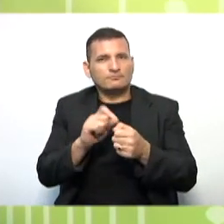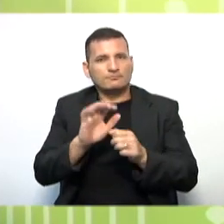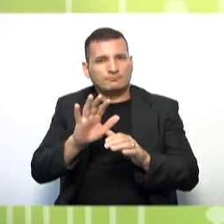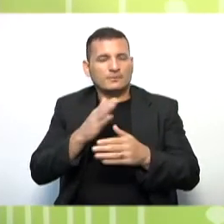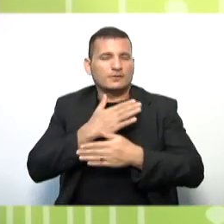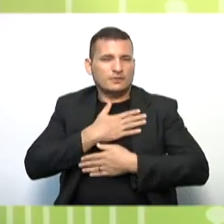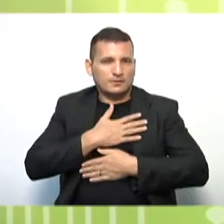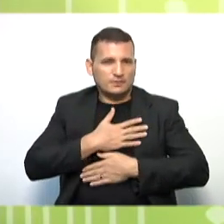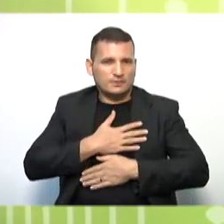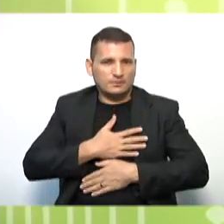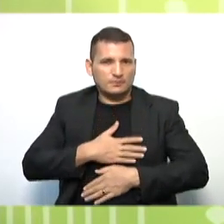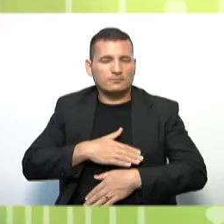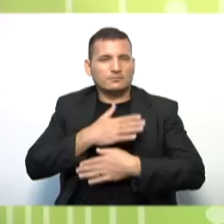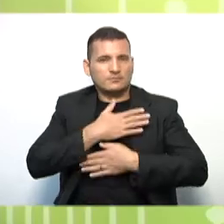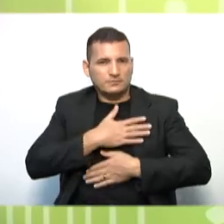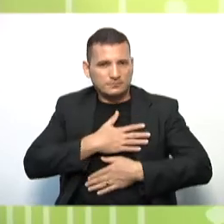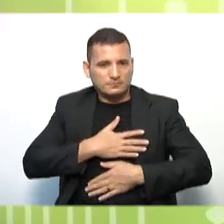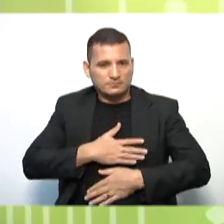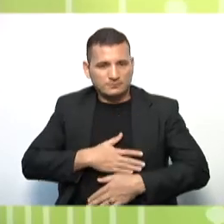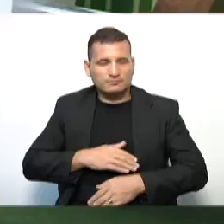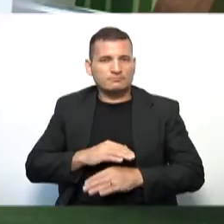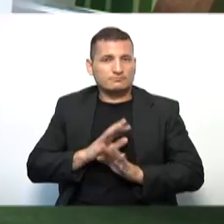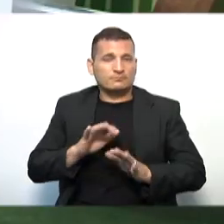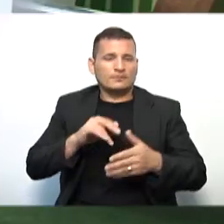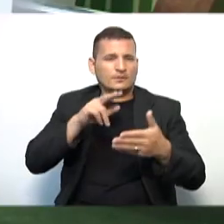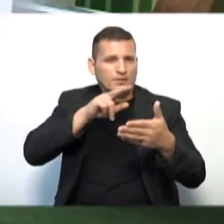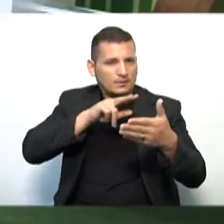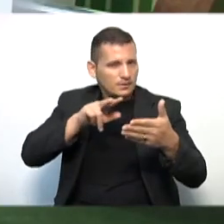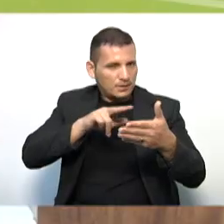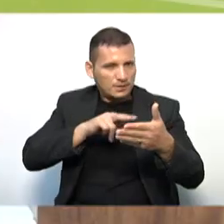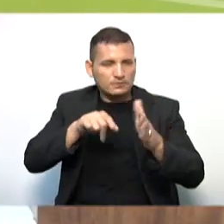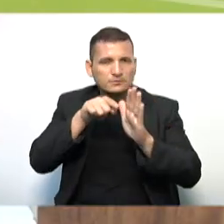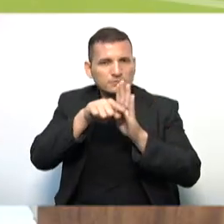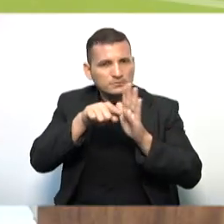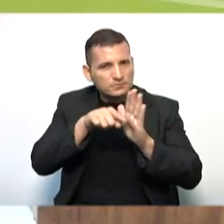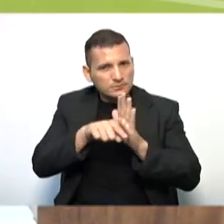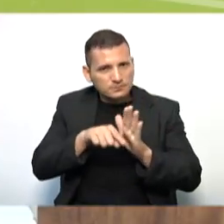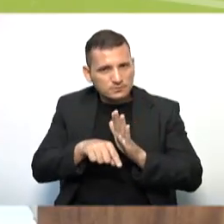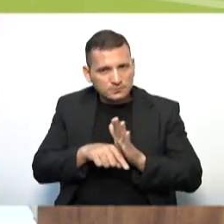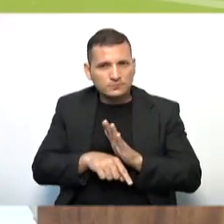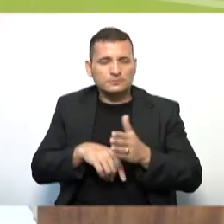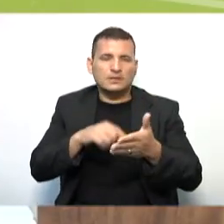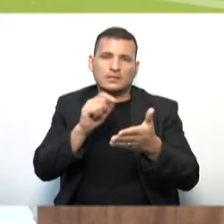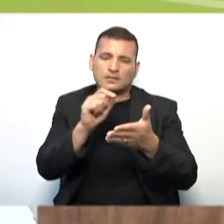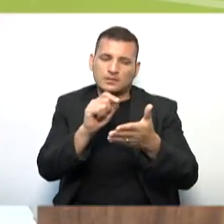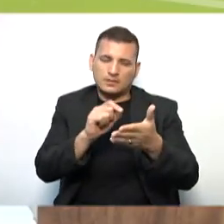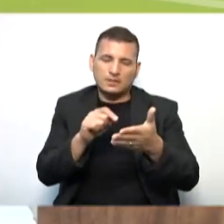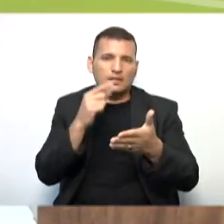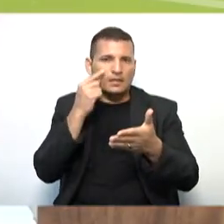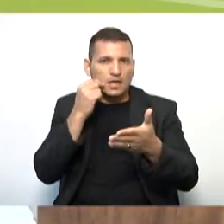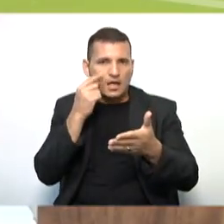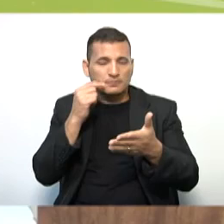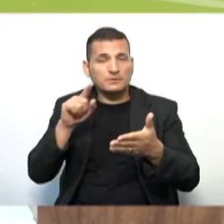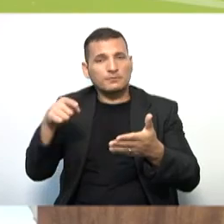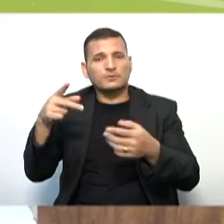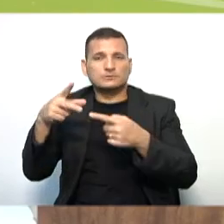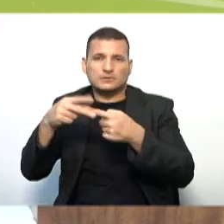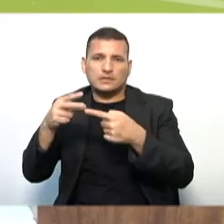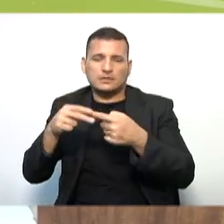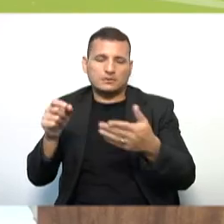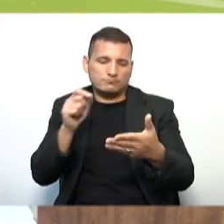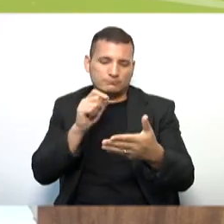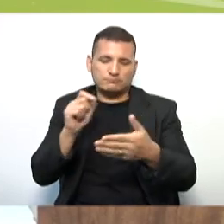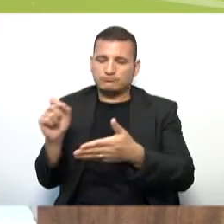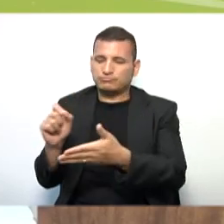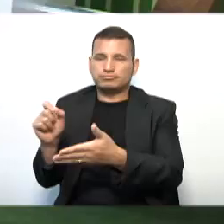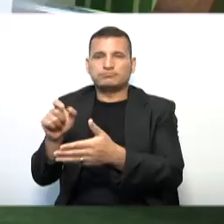calma, é tranquila, né, professora? Exatamente. Leiam todas as questões, marquem a lápis primeiro e depois passem a caneta no